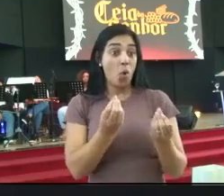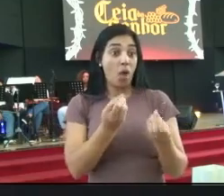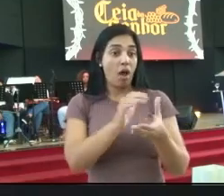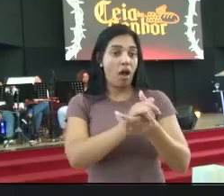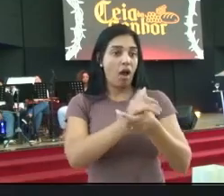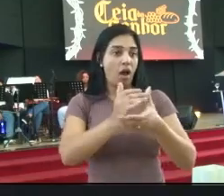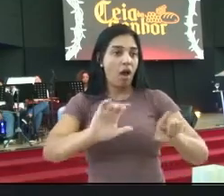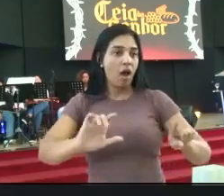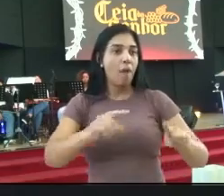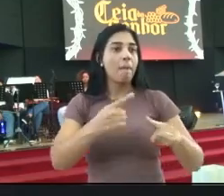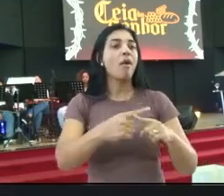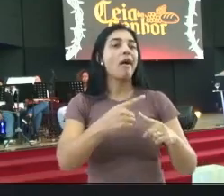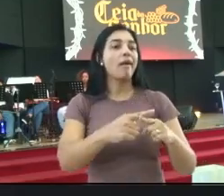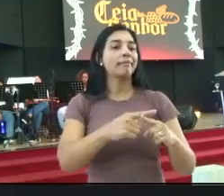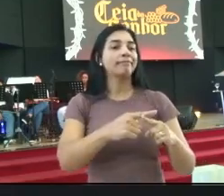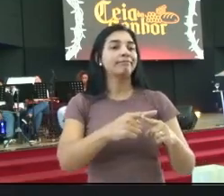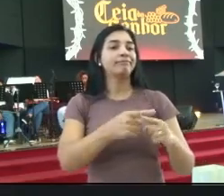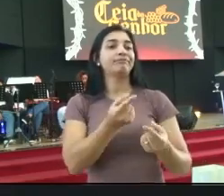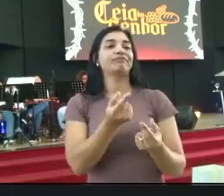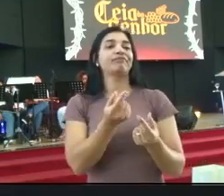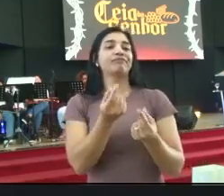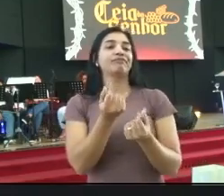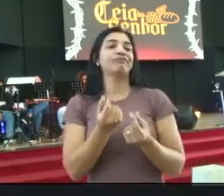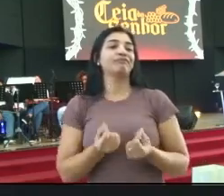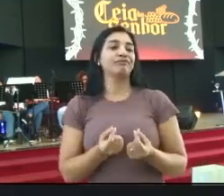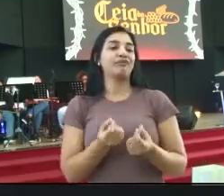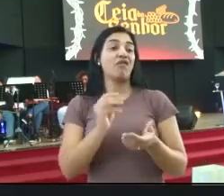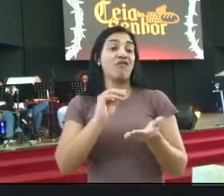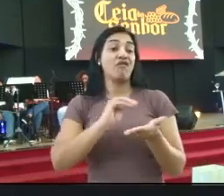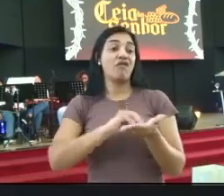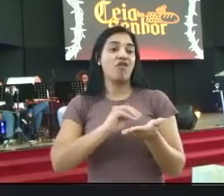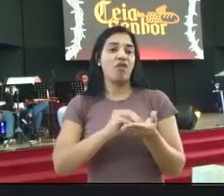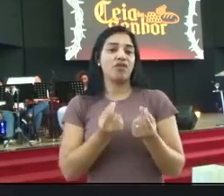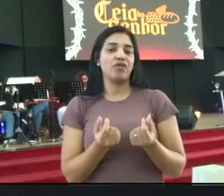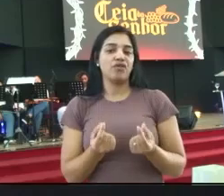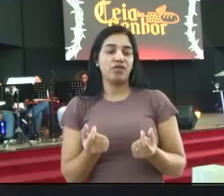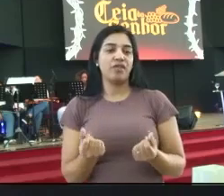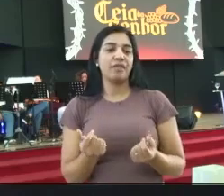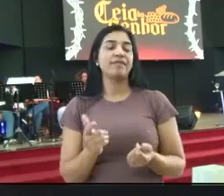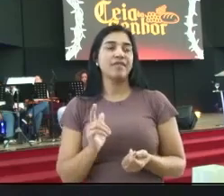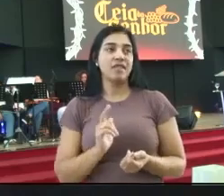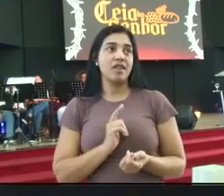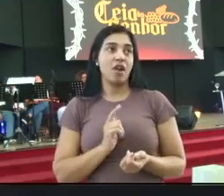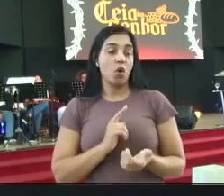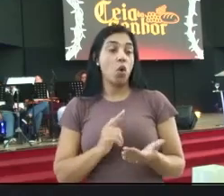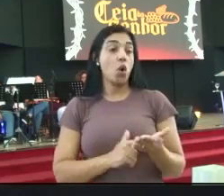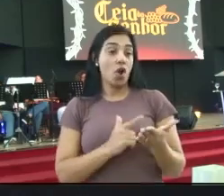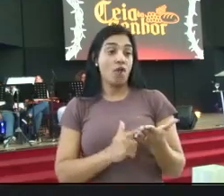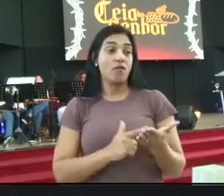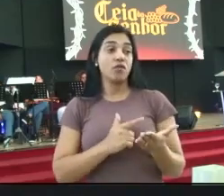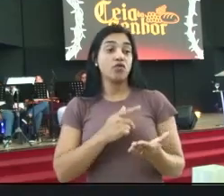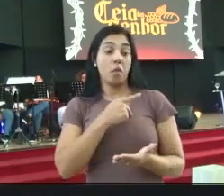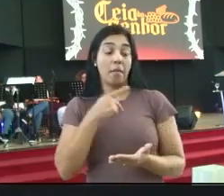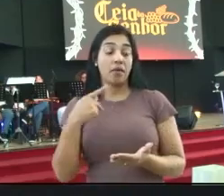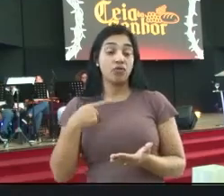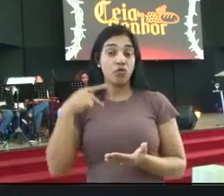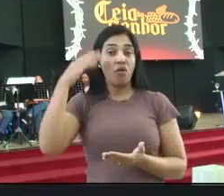as finanças? Tem até um livro do pastor Jaime Kemp, que o título